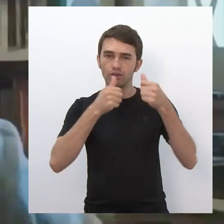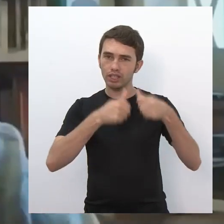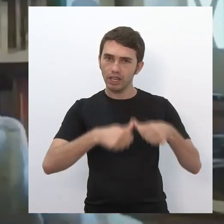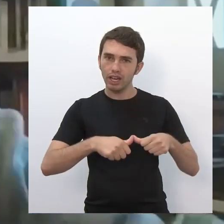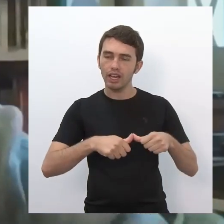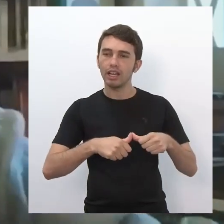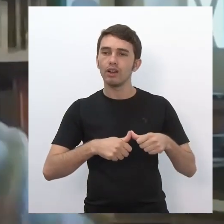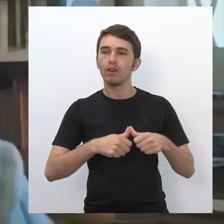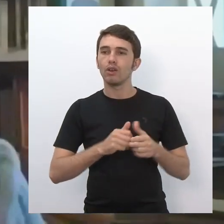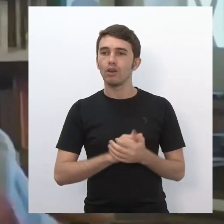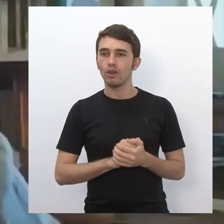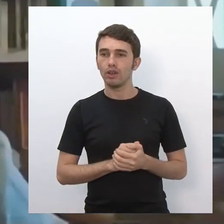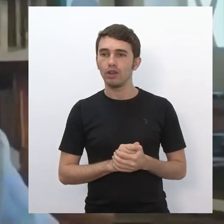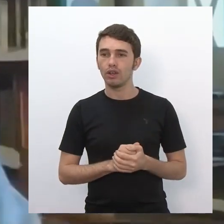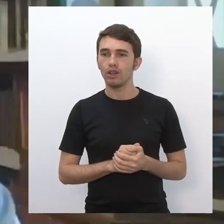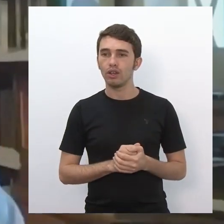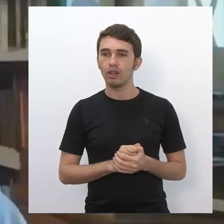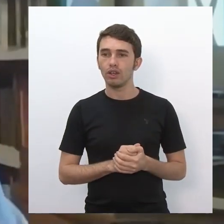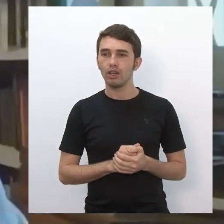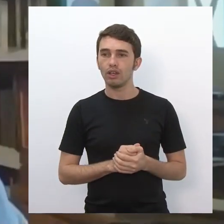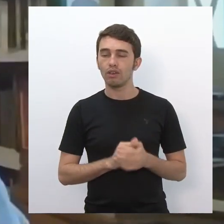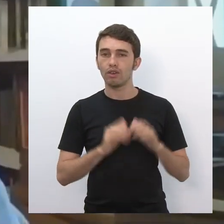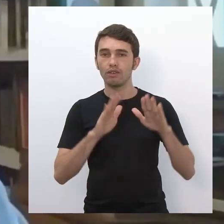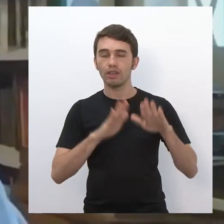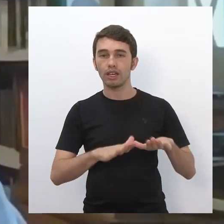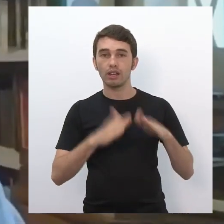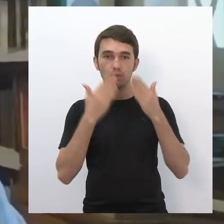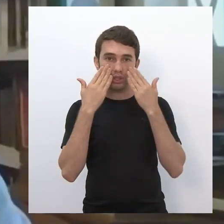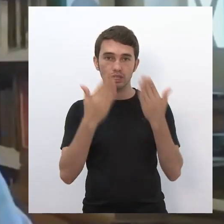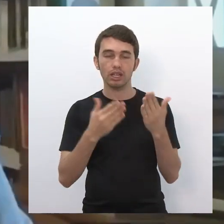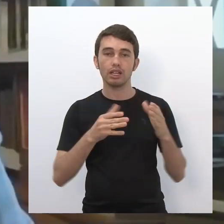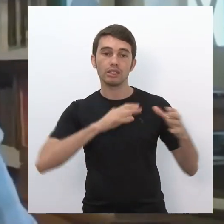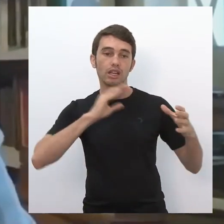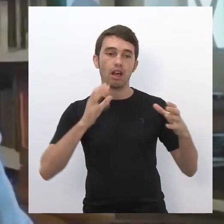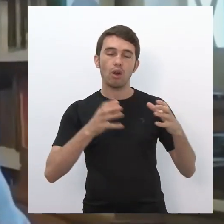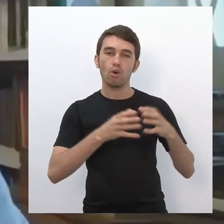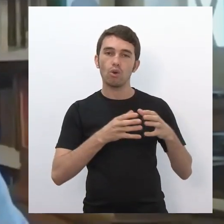vão imprimindo ao clube um